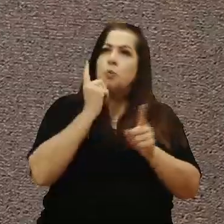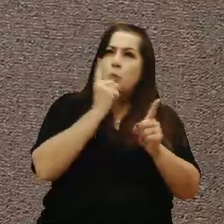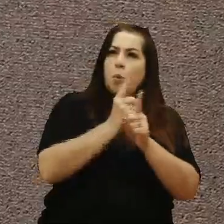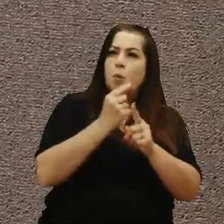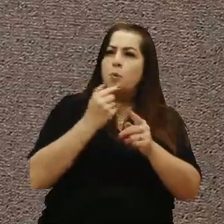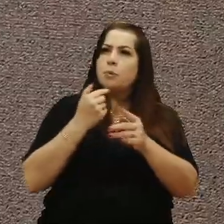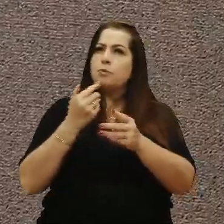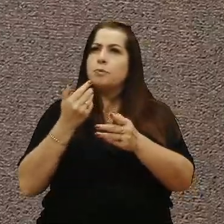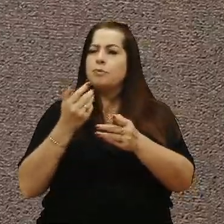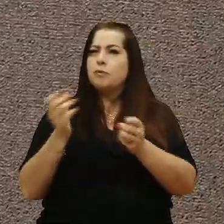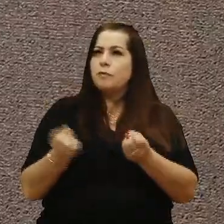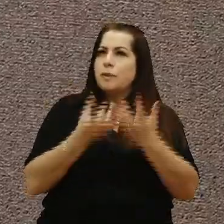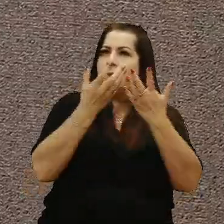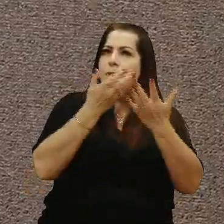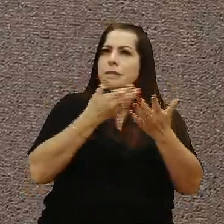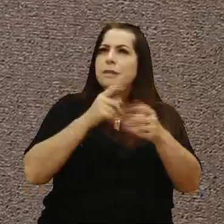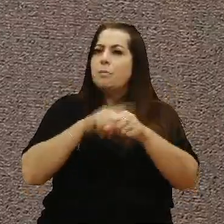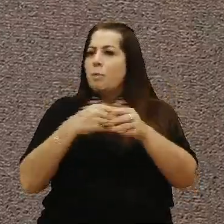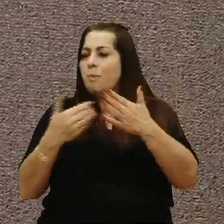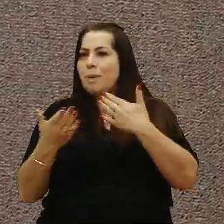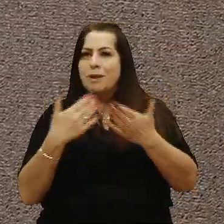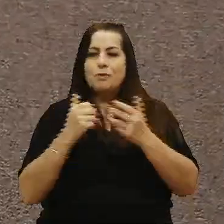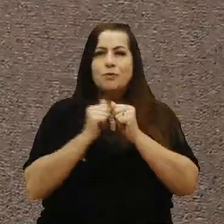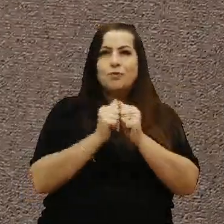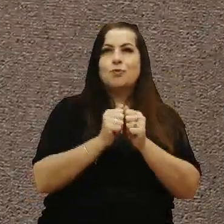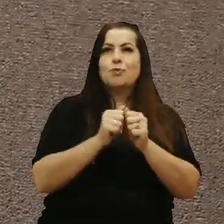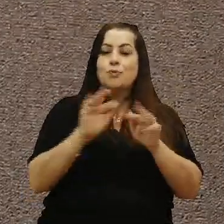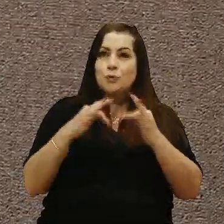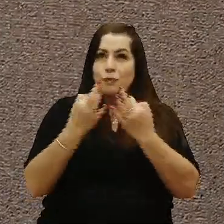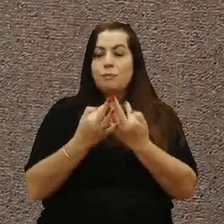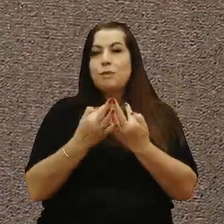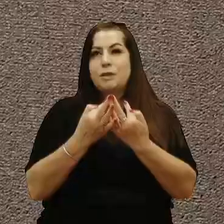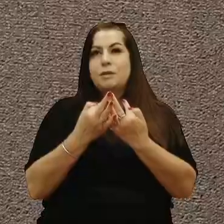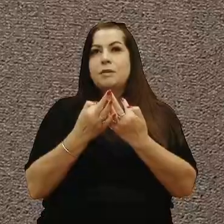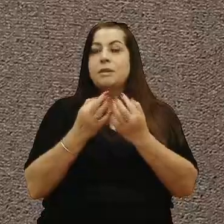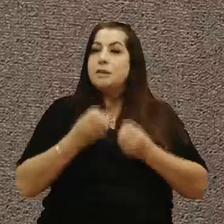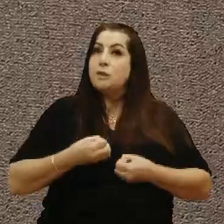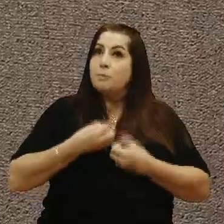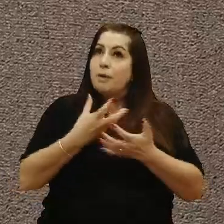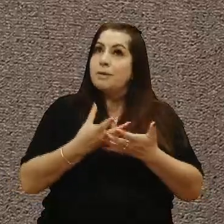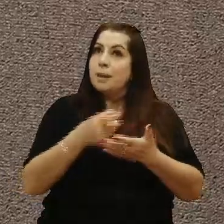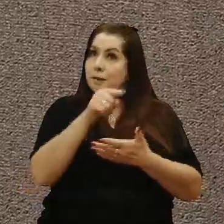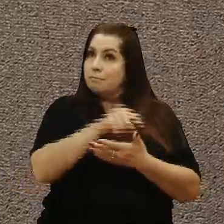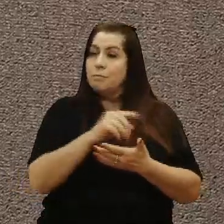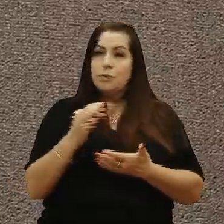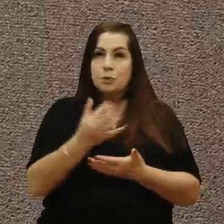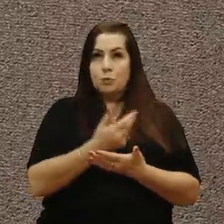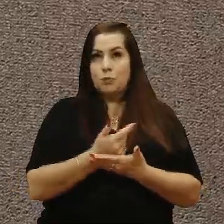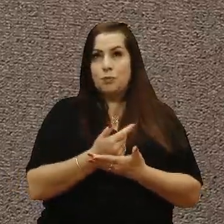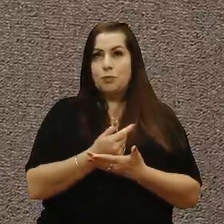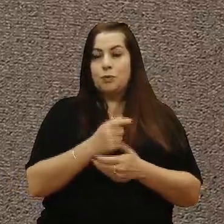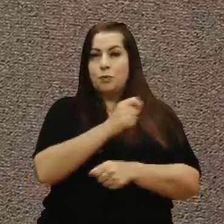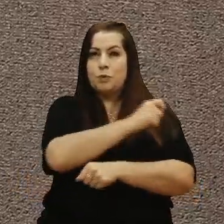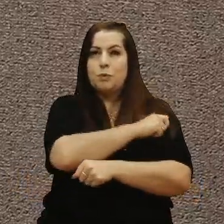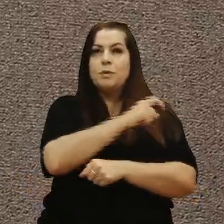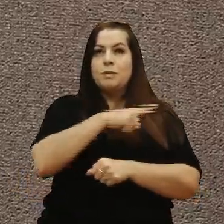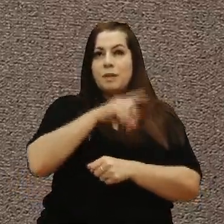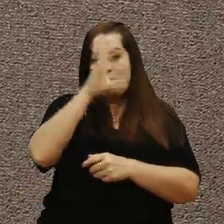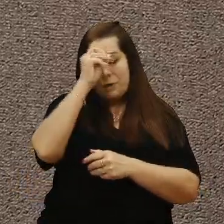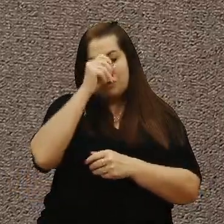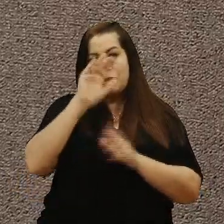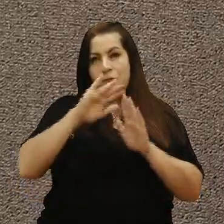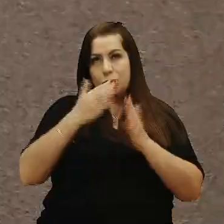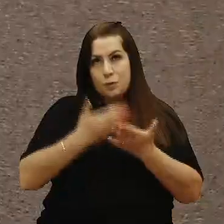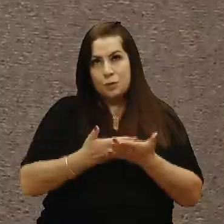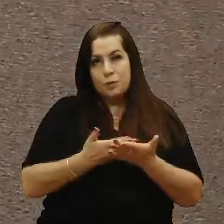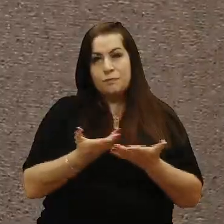de congratulação, de momento de estar também em família e de expressar aquilo tudo que os estudantes têm aprendido na